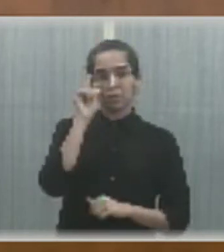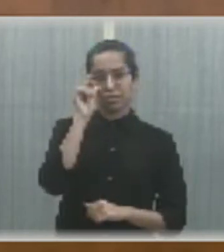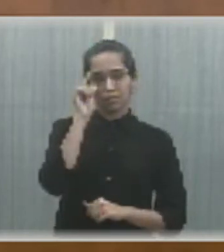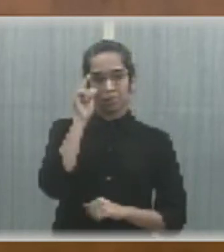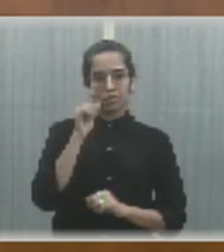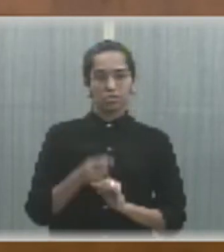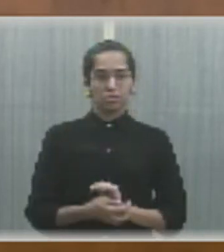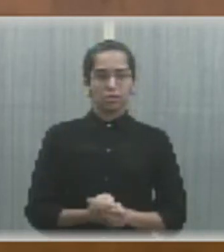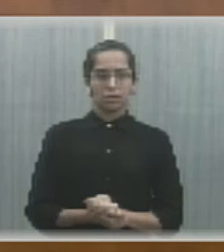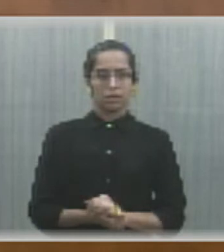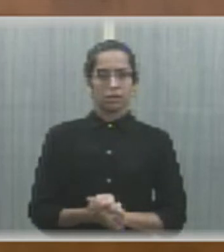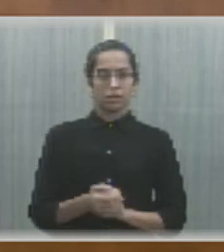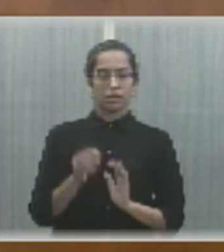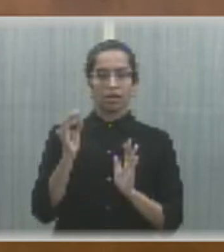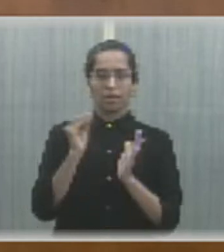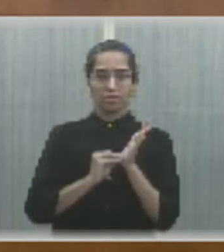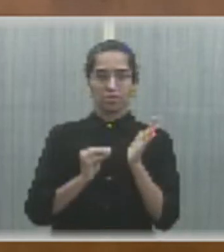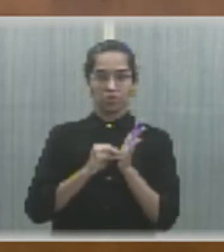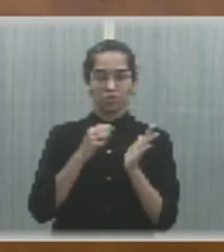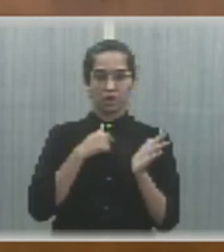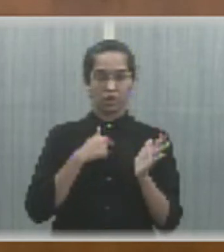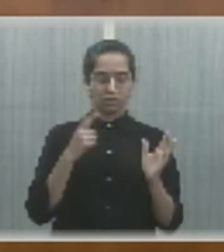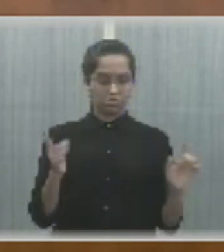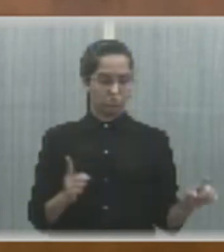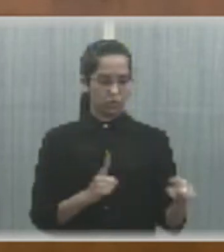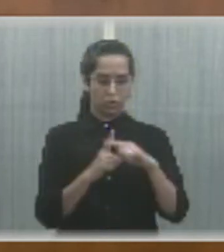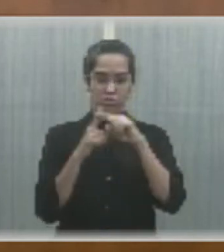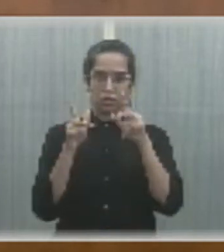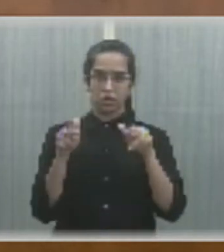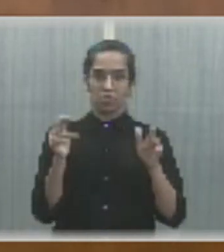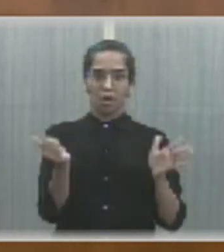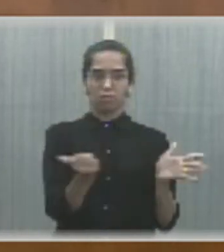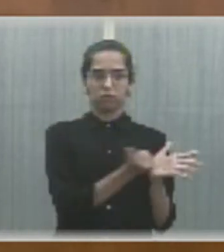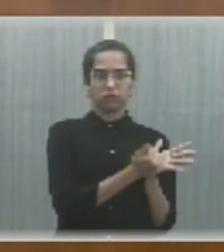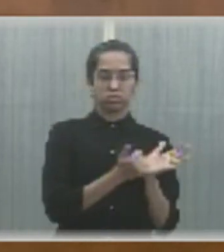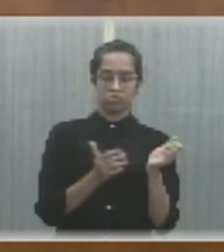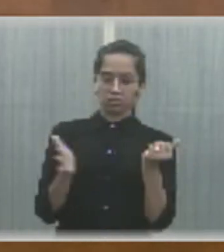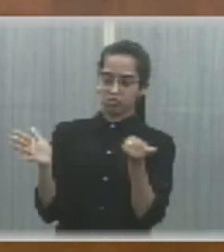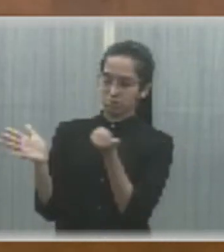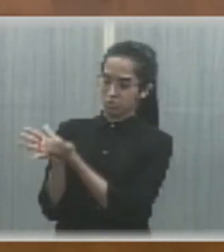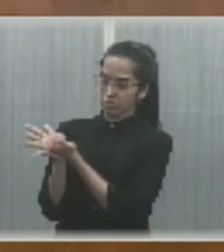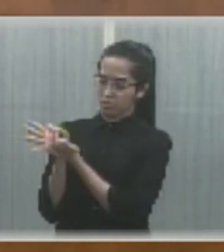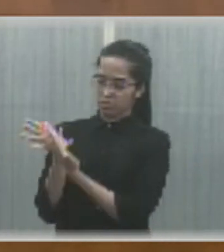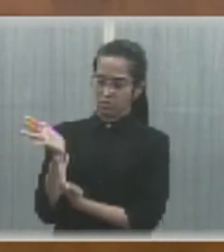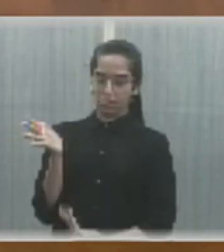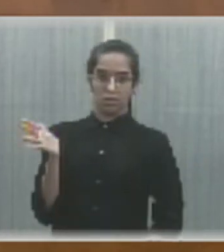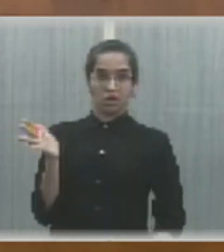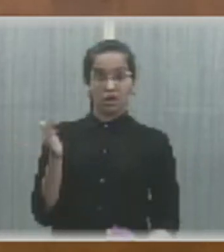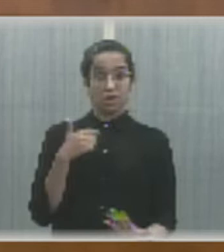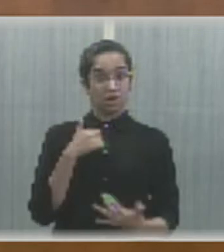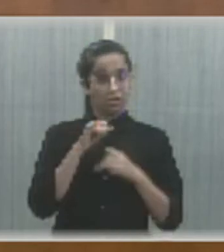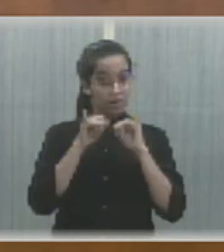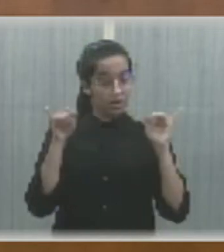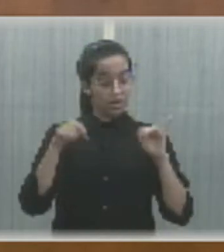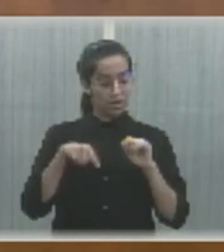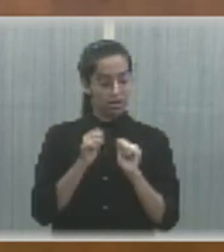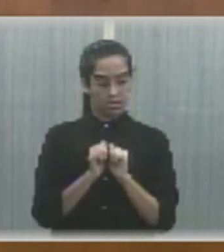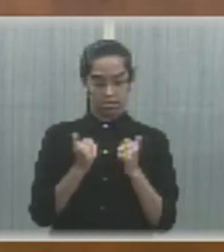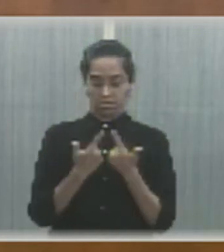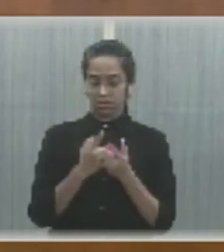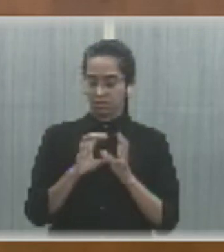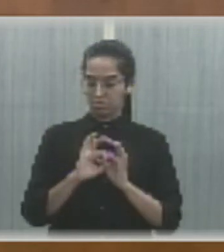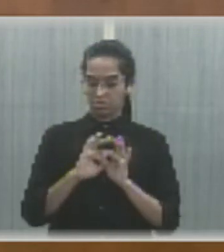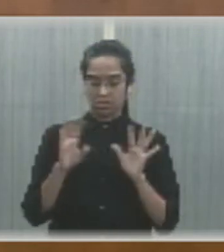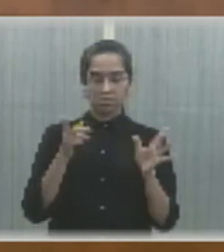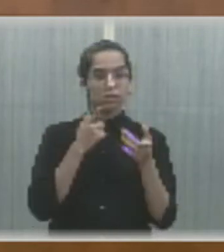só faltei ser crucificada nesse dia. Enquanto que eu disse para eles que essa casa estava aberta para fazer o